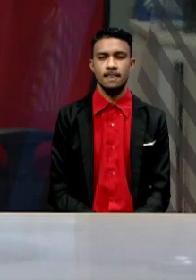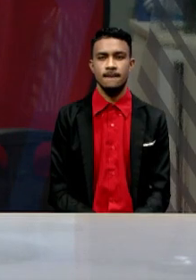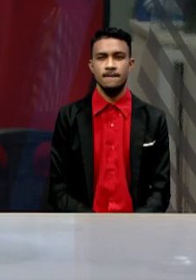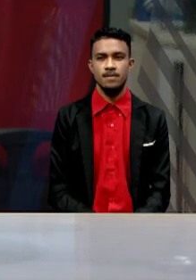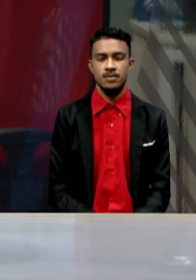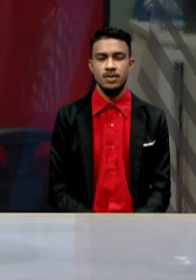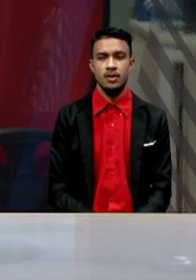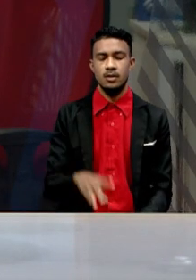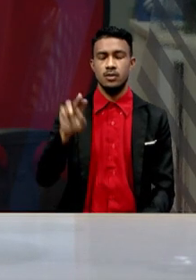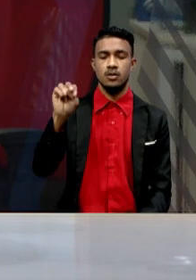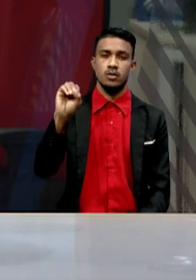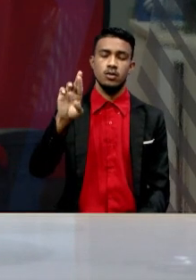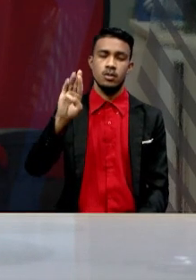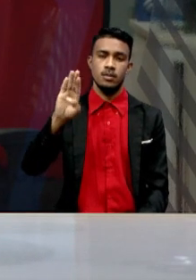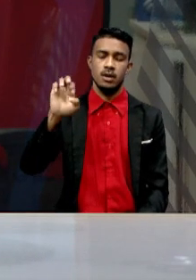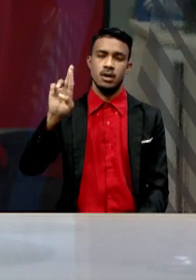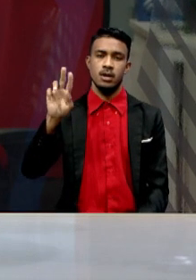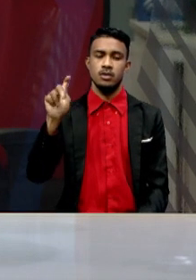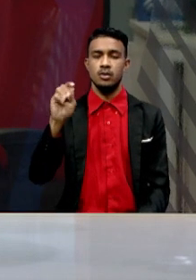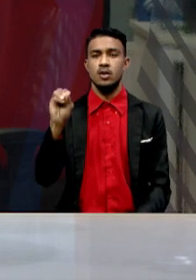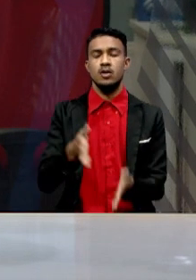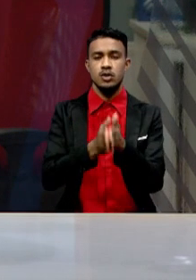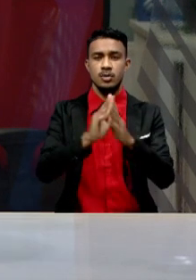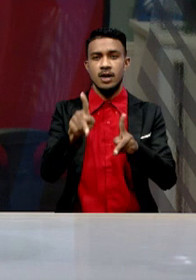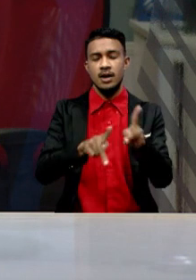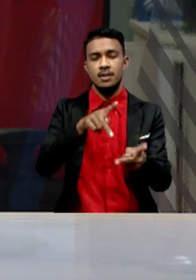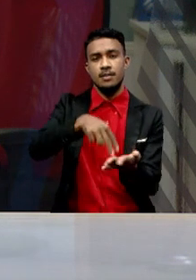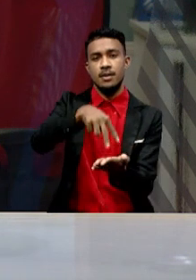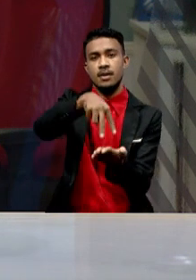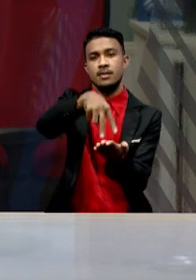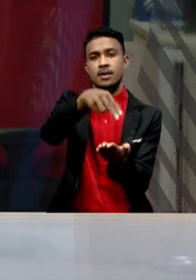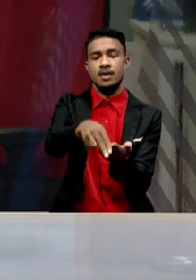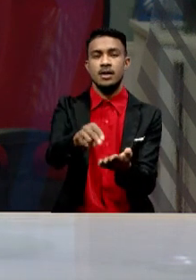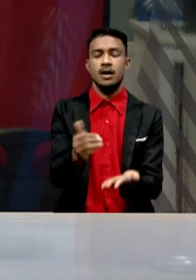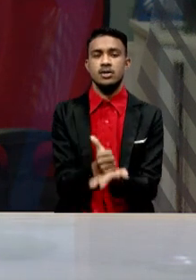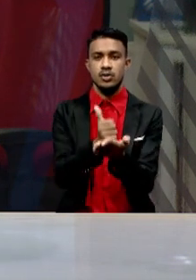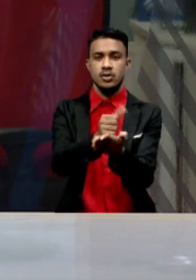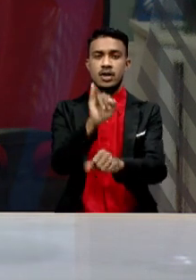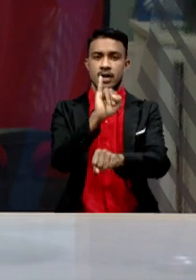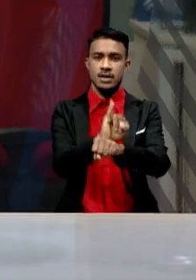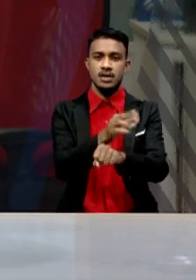Dom Norberto Amaral, o seu escutista Cira, atualmente em Ferro, de servir Igreja Católica.